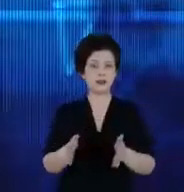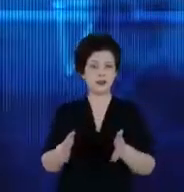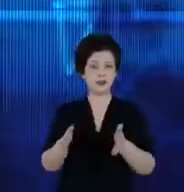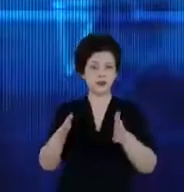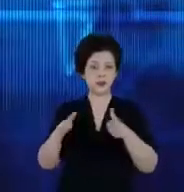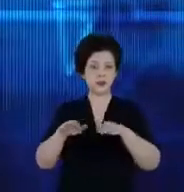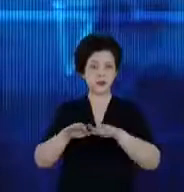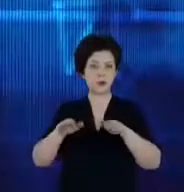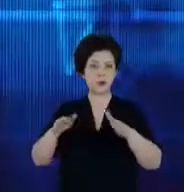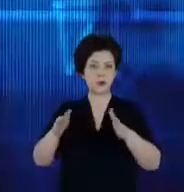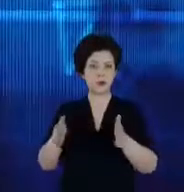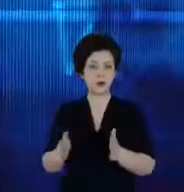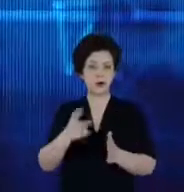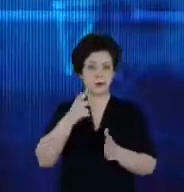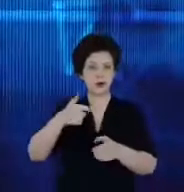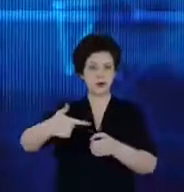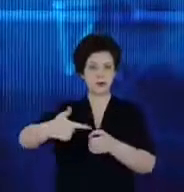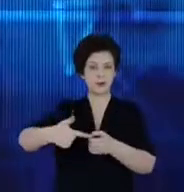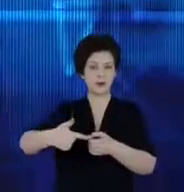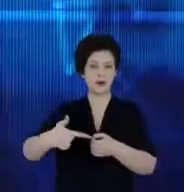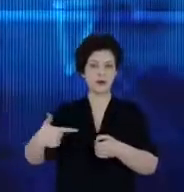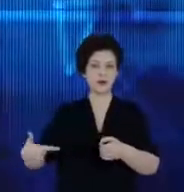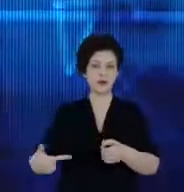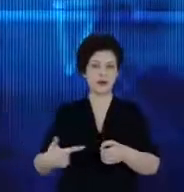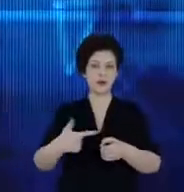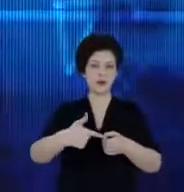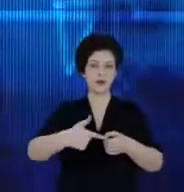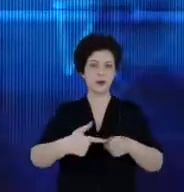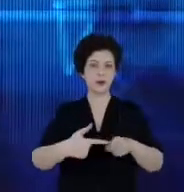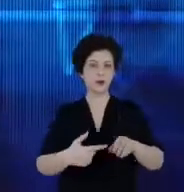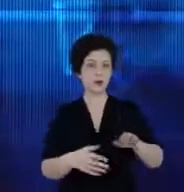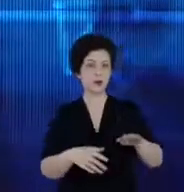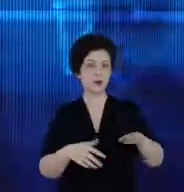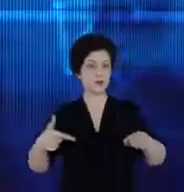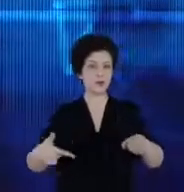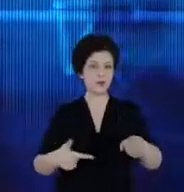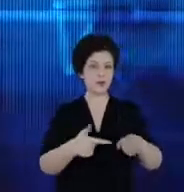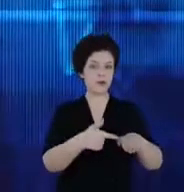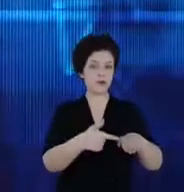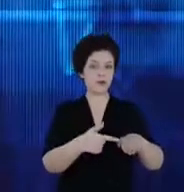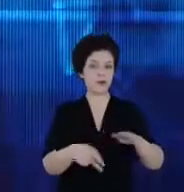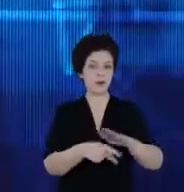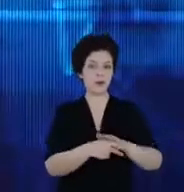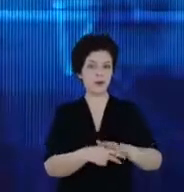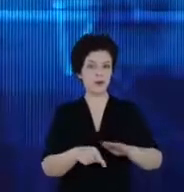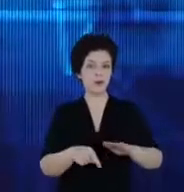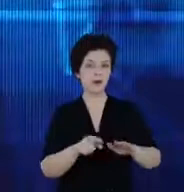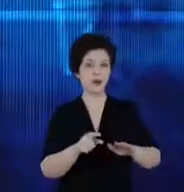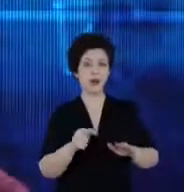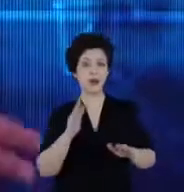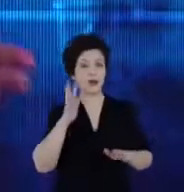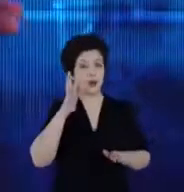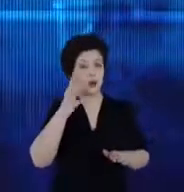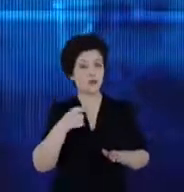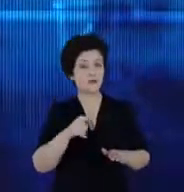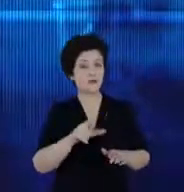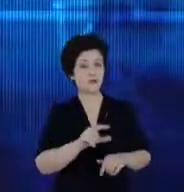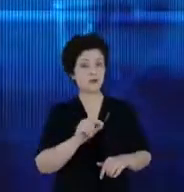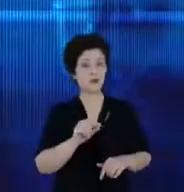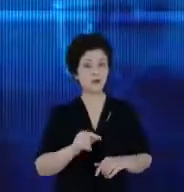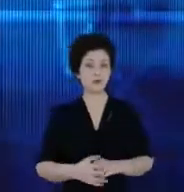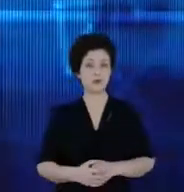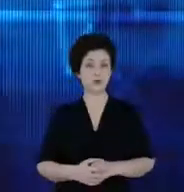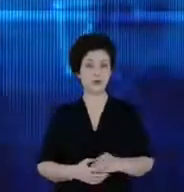né, que forneceria esse hidrogênio para os veículos. Então, realmente, essa é uma das soluções, né. Então, a nossa